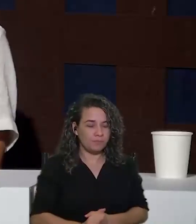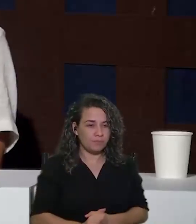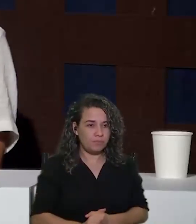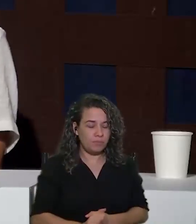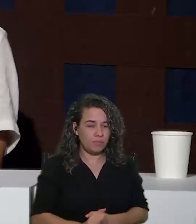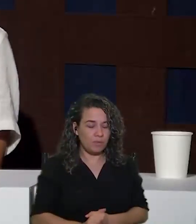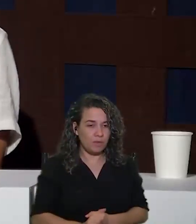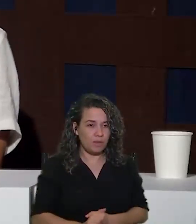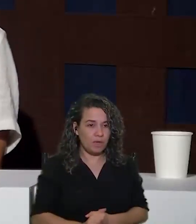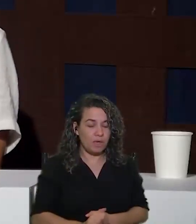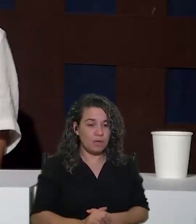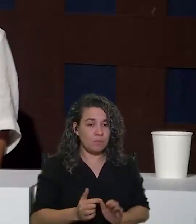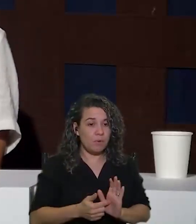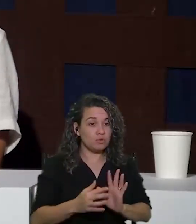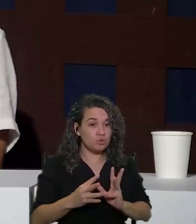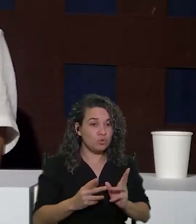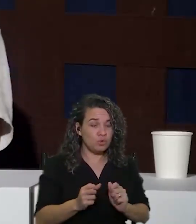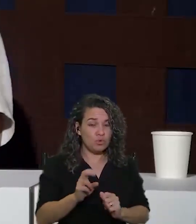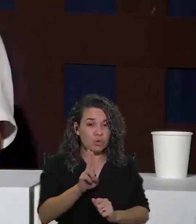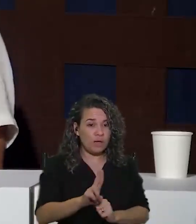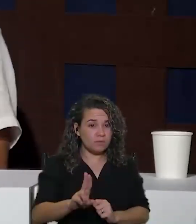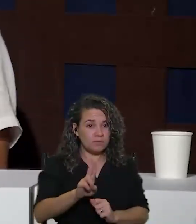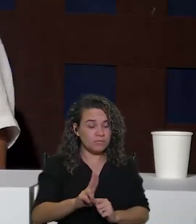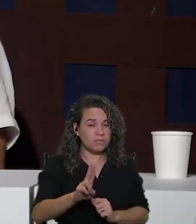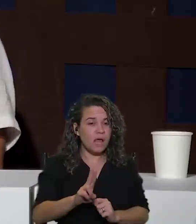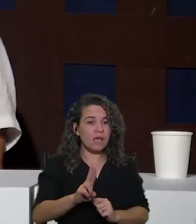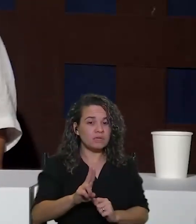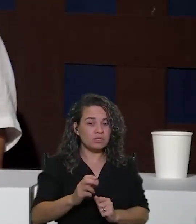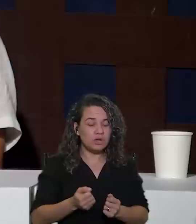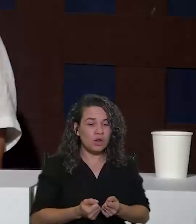pode oferecer para as pessoas que entram, né?